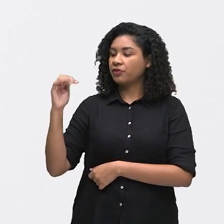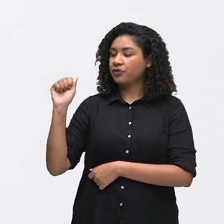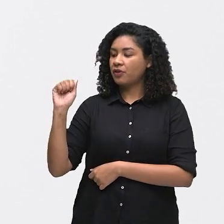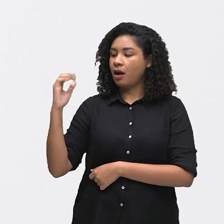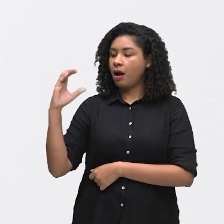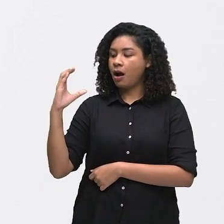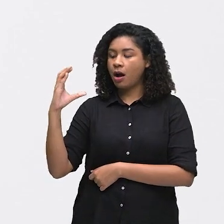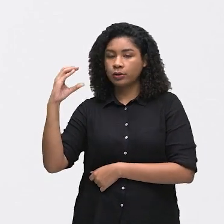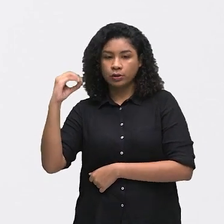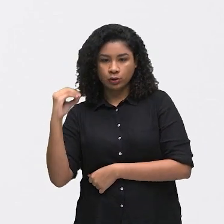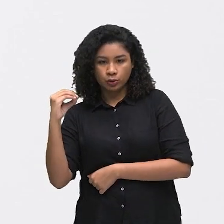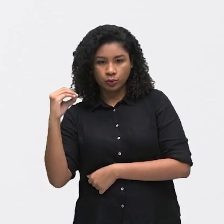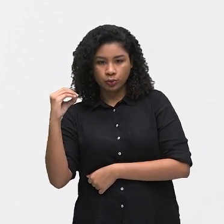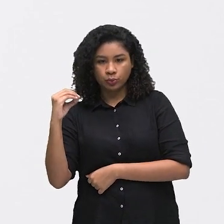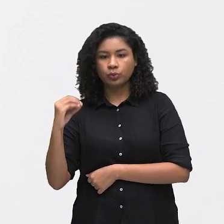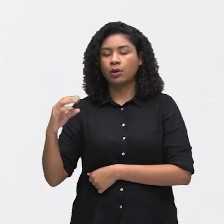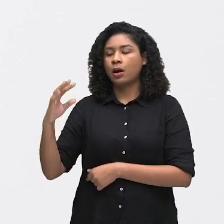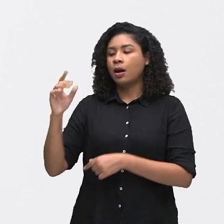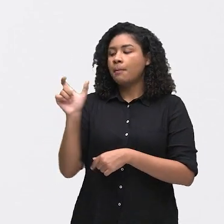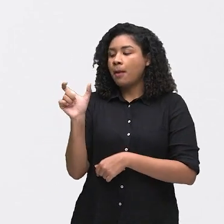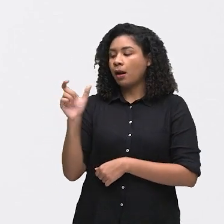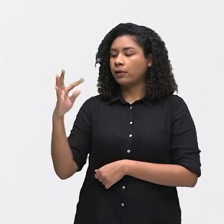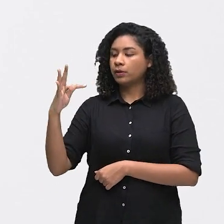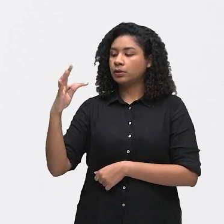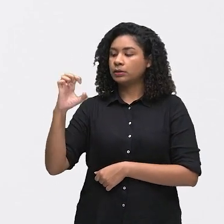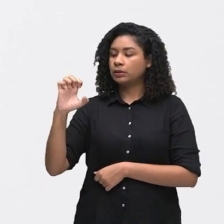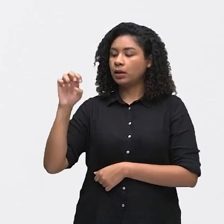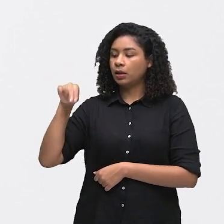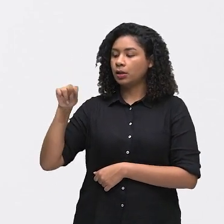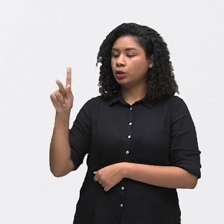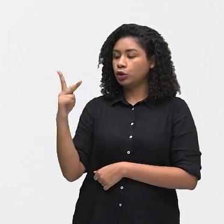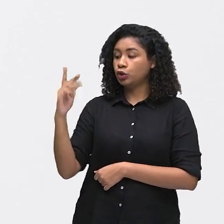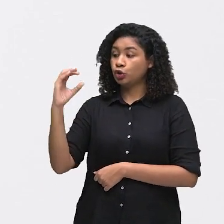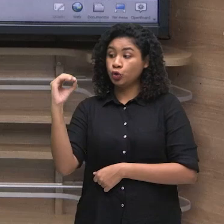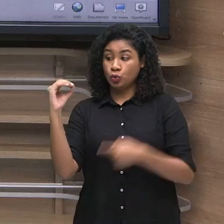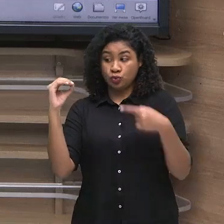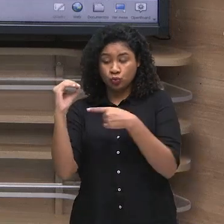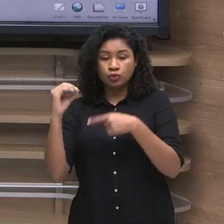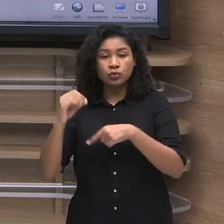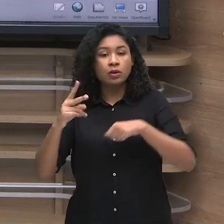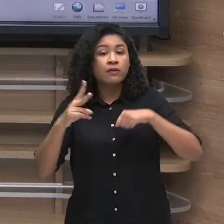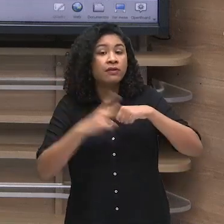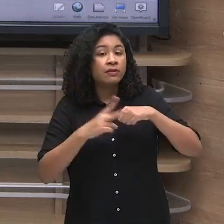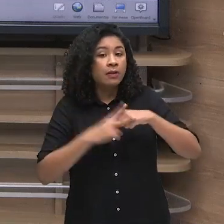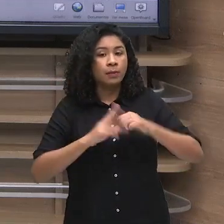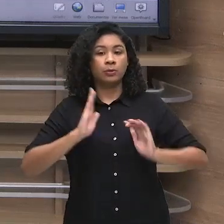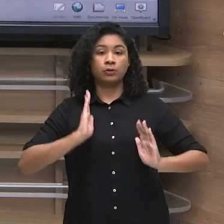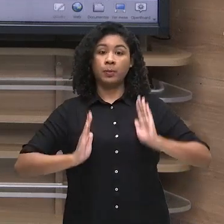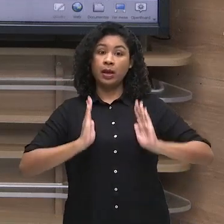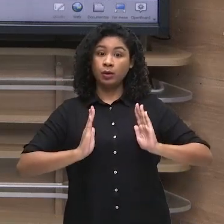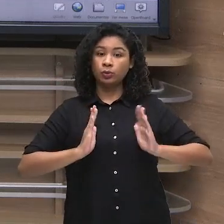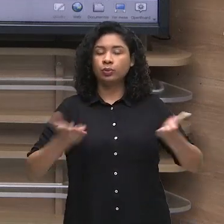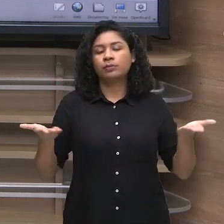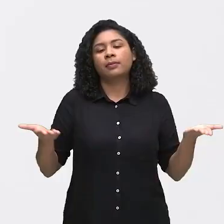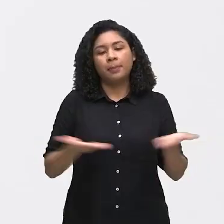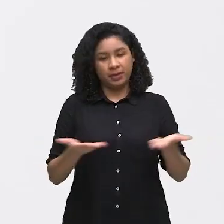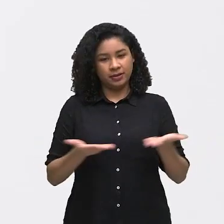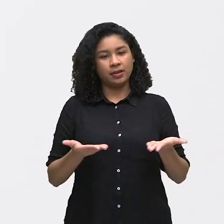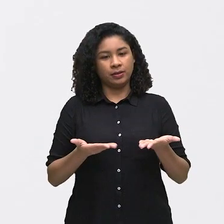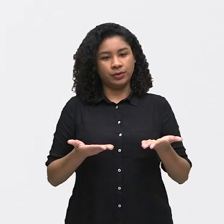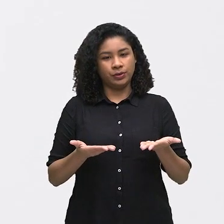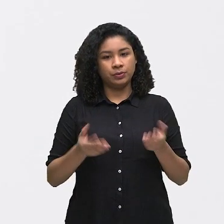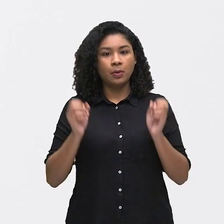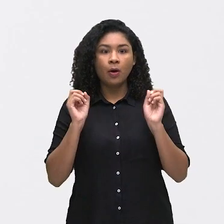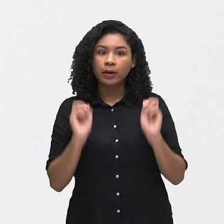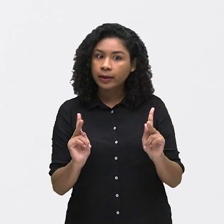verbo ter também conjugado no presente. Eu tenho agora, no momento em que se fala. Vamos